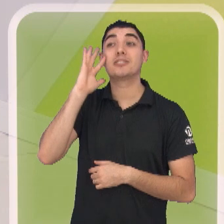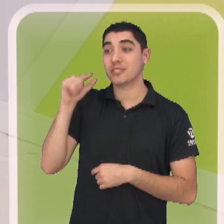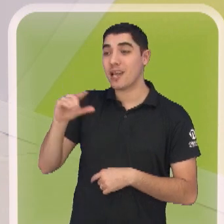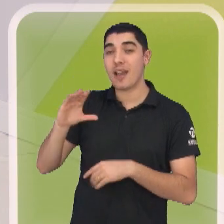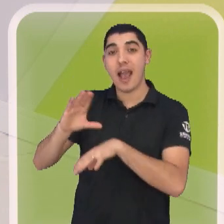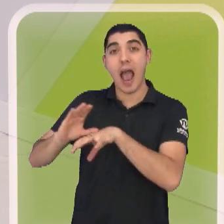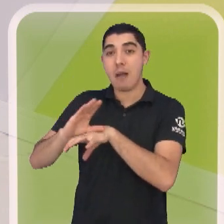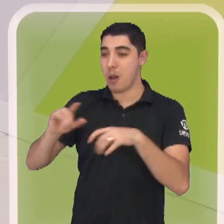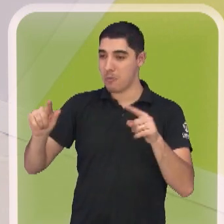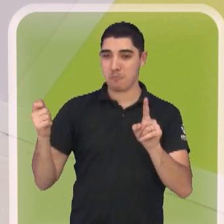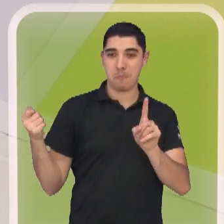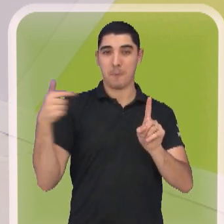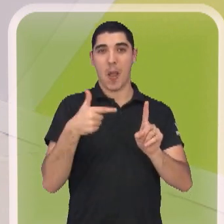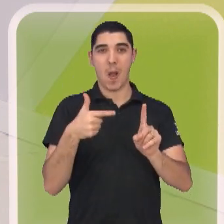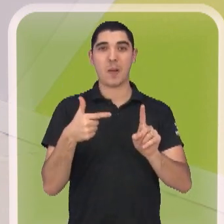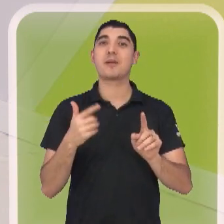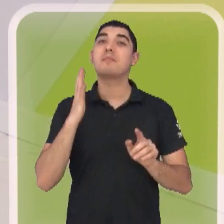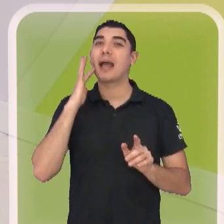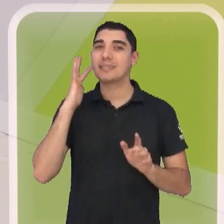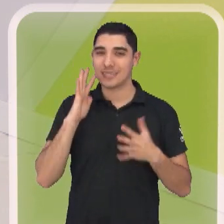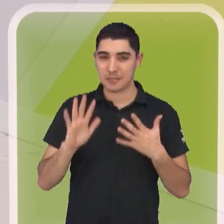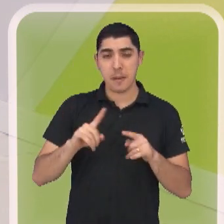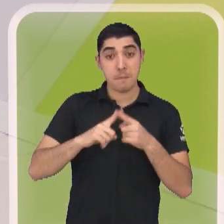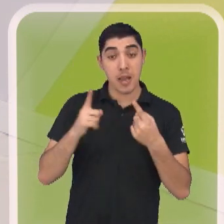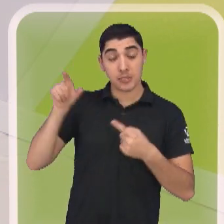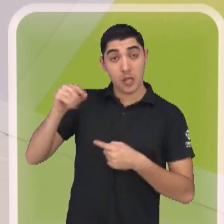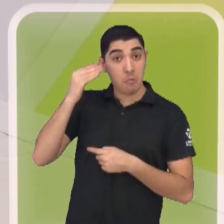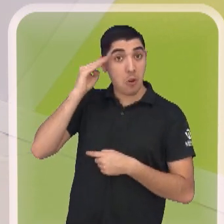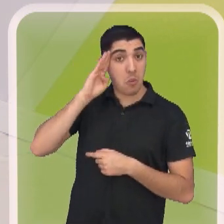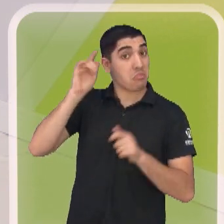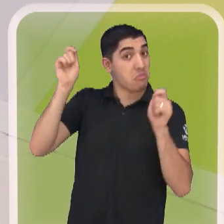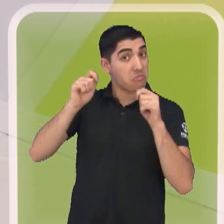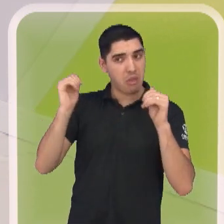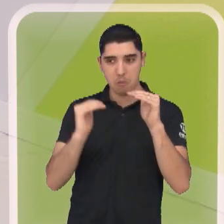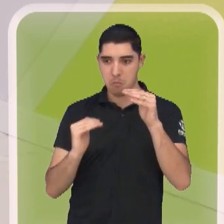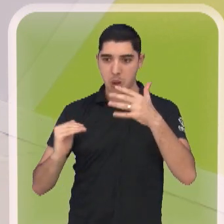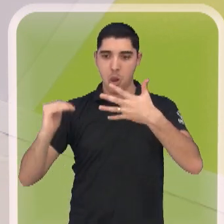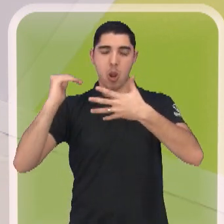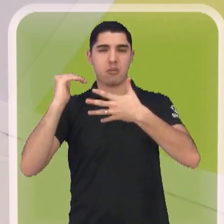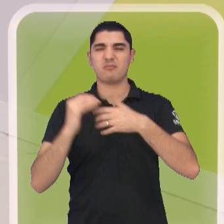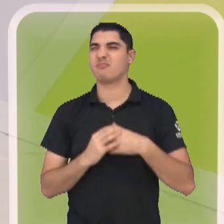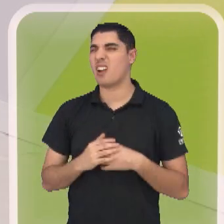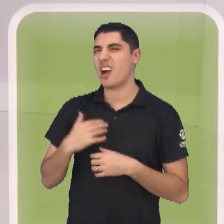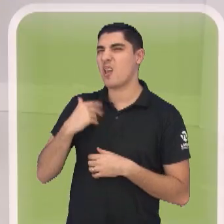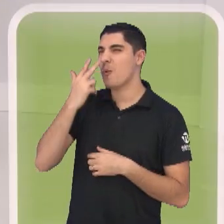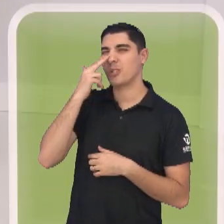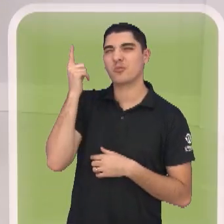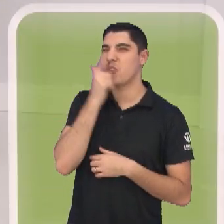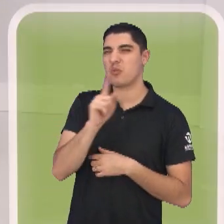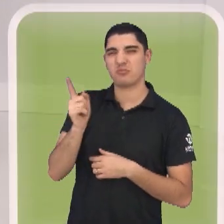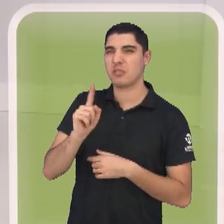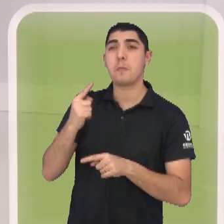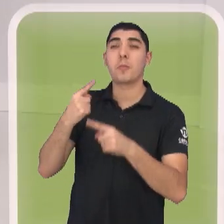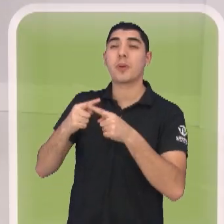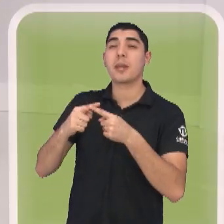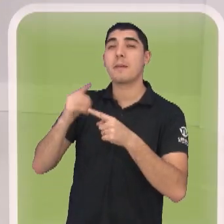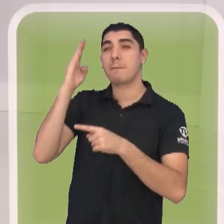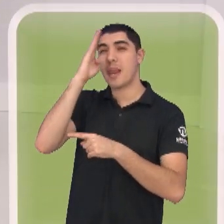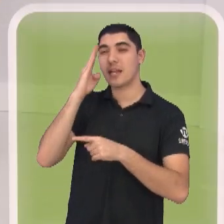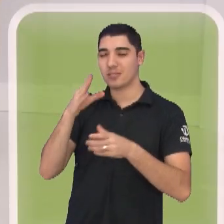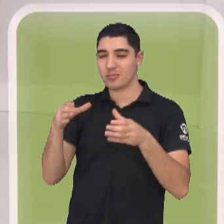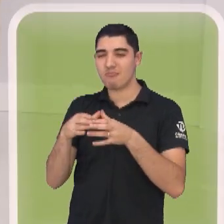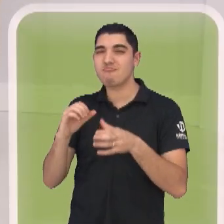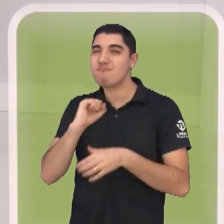e já sobe lá mas o detalhe é o seguinte Bruno você tem chance de pular aqui na frente hein Brunão mas eu acho que não vai dar não porque Justamente por isso o Brasil vai jogar com o time reserva